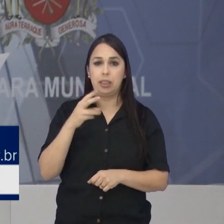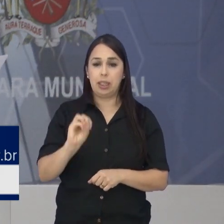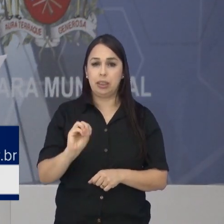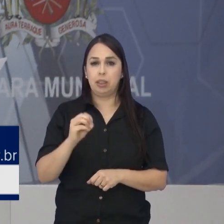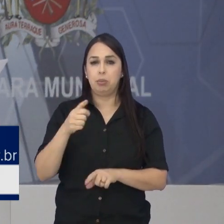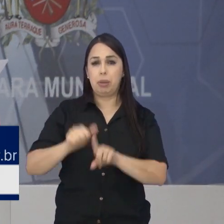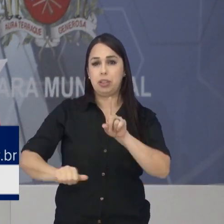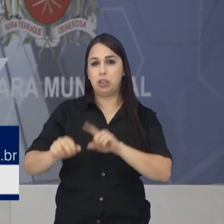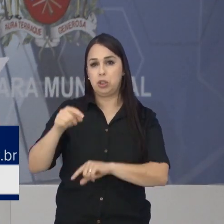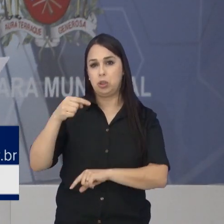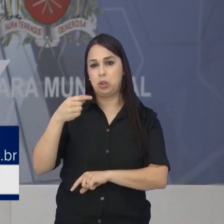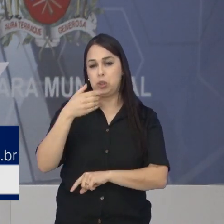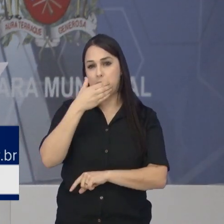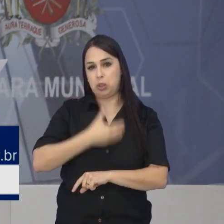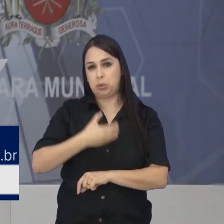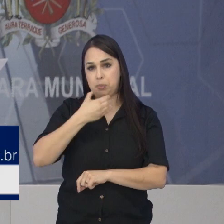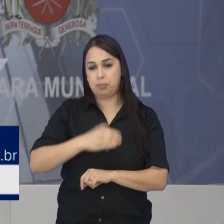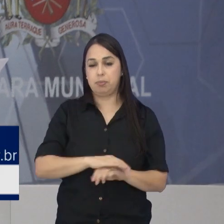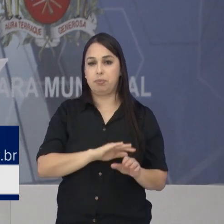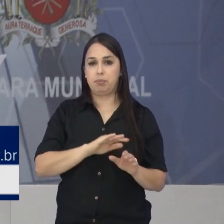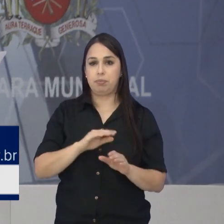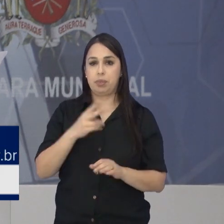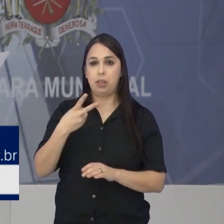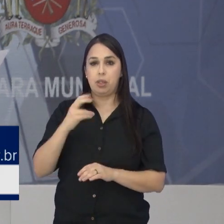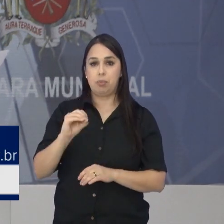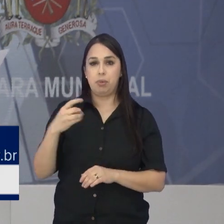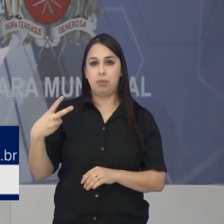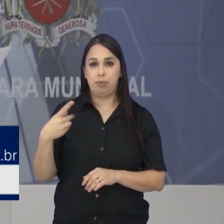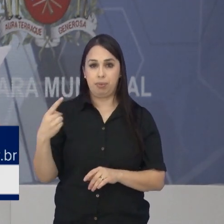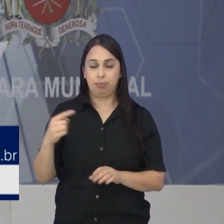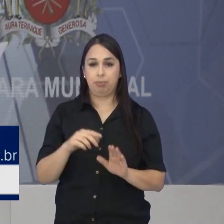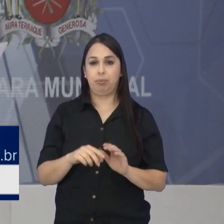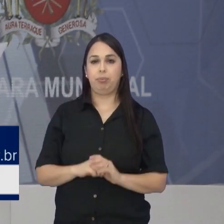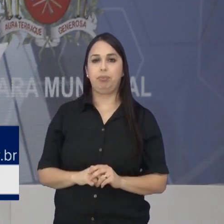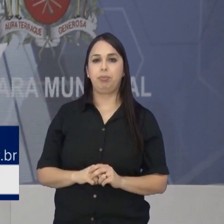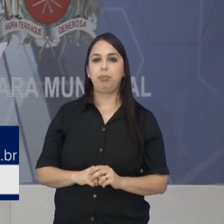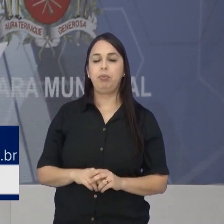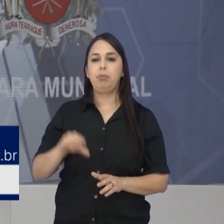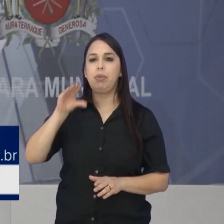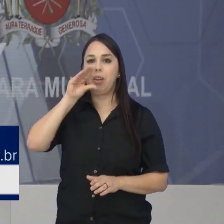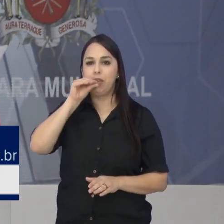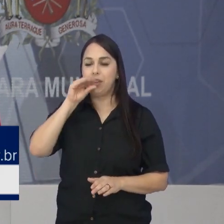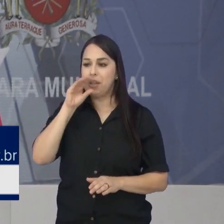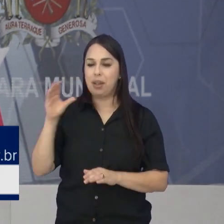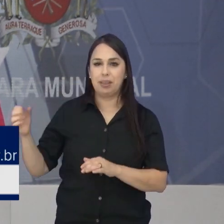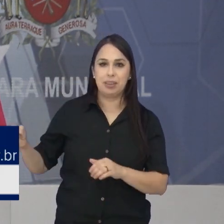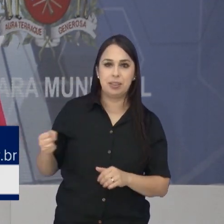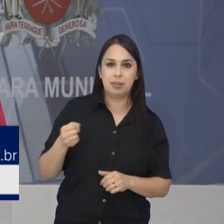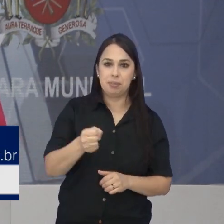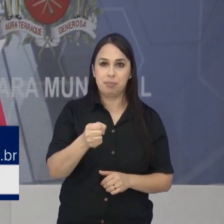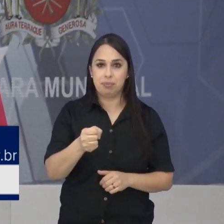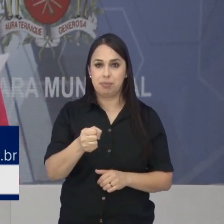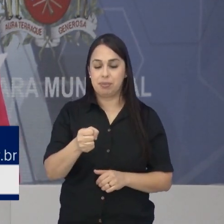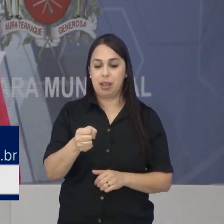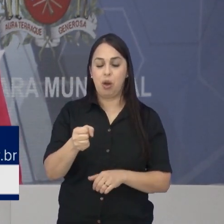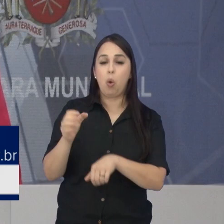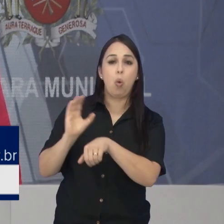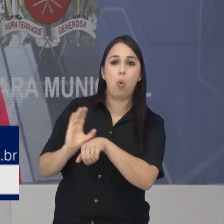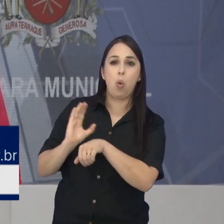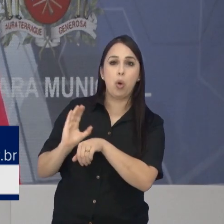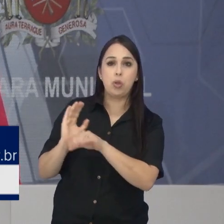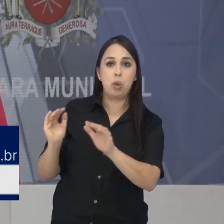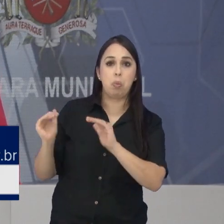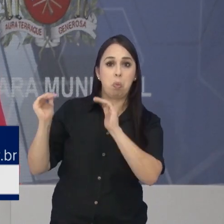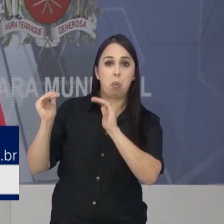30/12/2021. O 5, que é o item 9.3, servidores comissionados sem curso